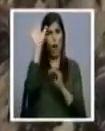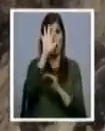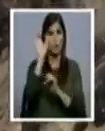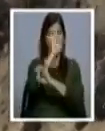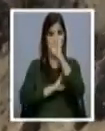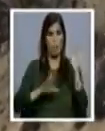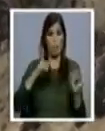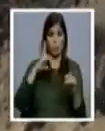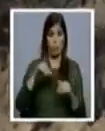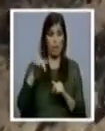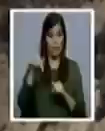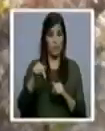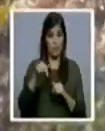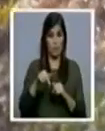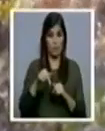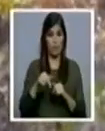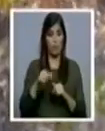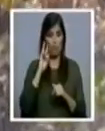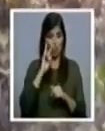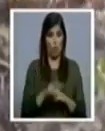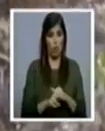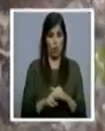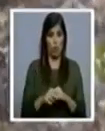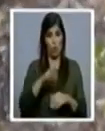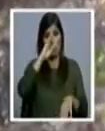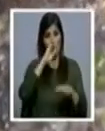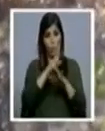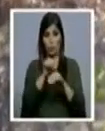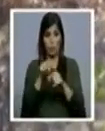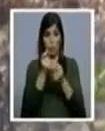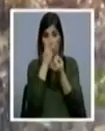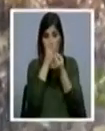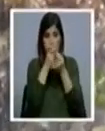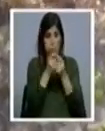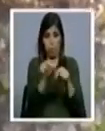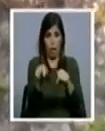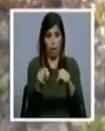Em Portugal, é aqui, no Mindelo, que se encontra o último refúgio.